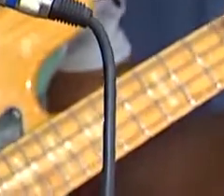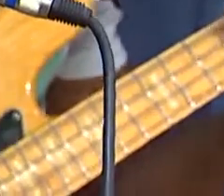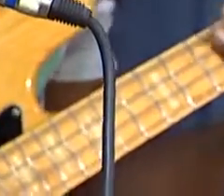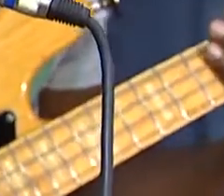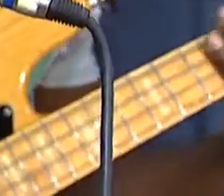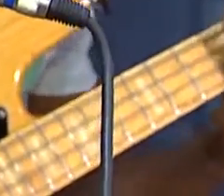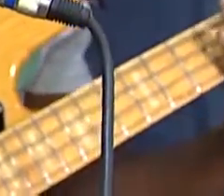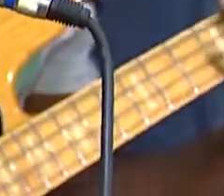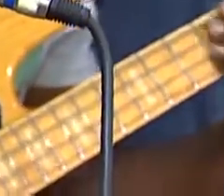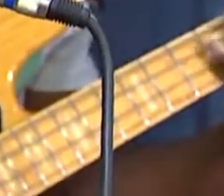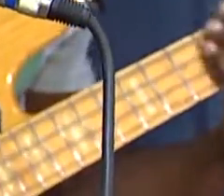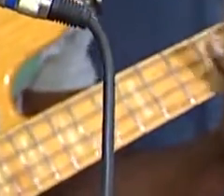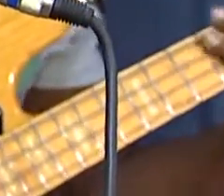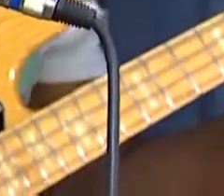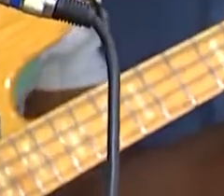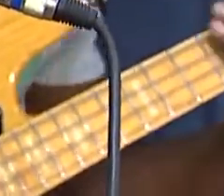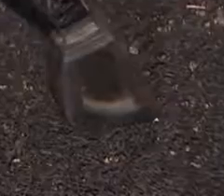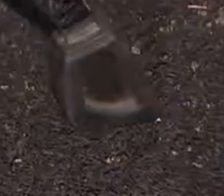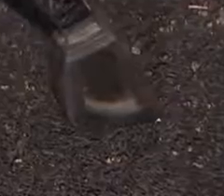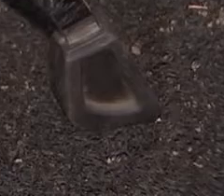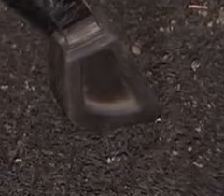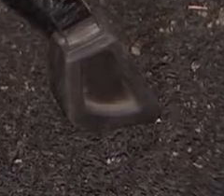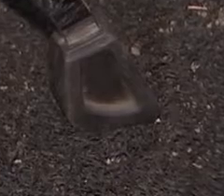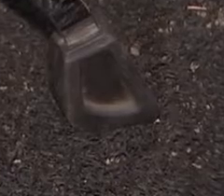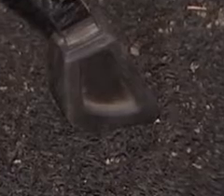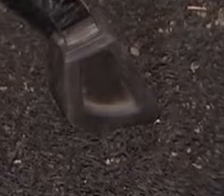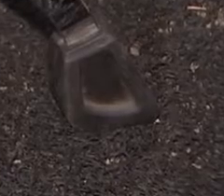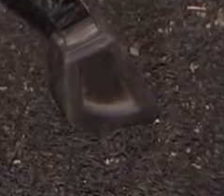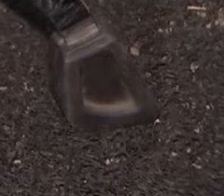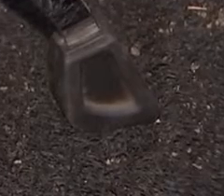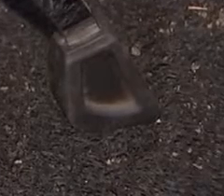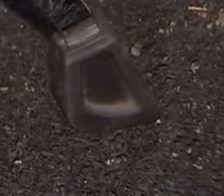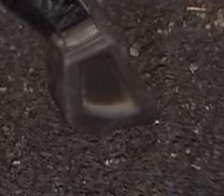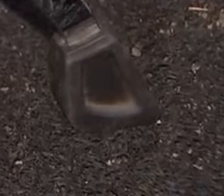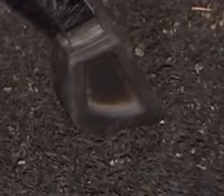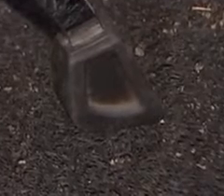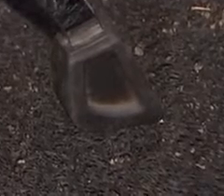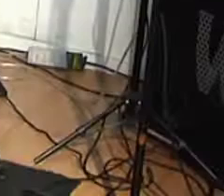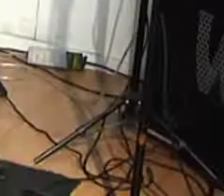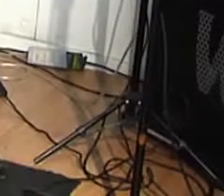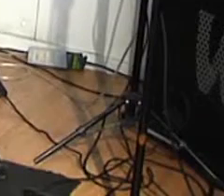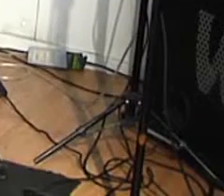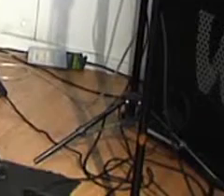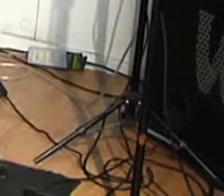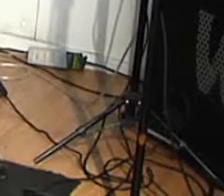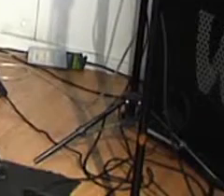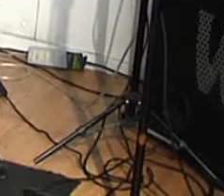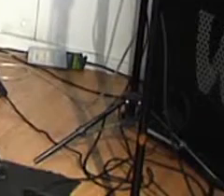I can't tell if it's Saturday. I can't tell.